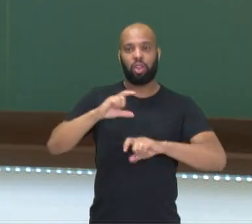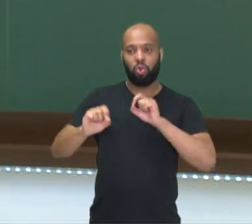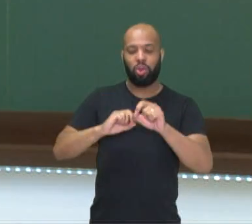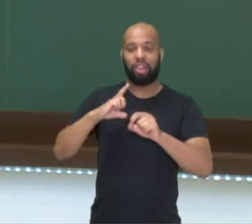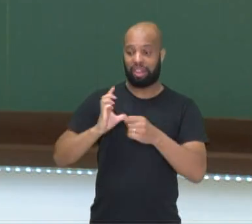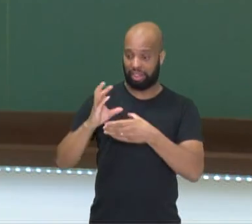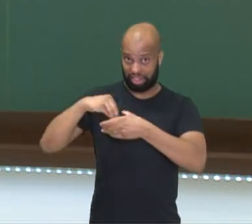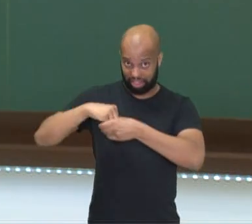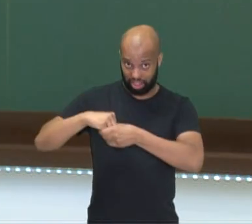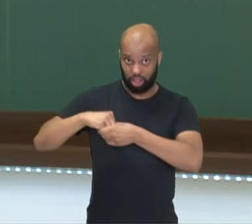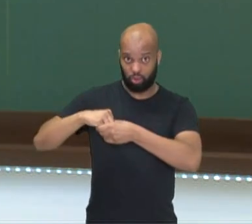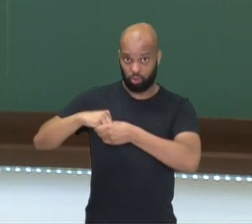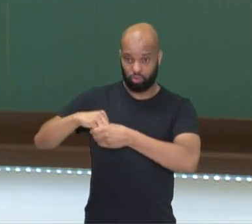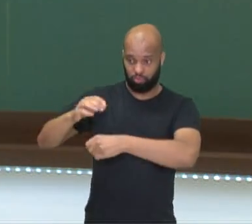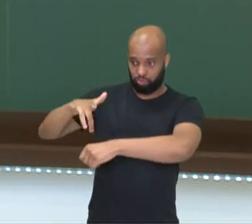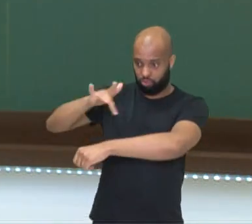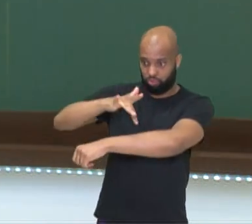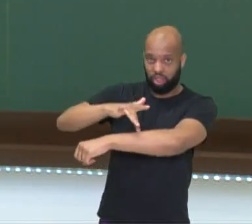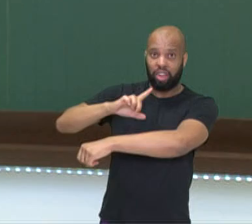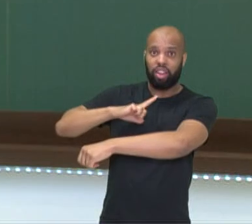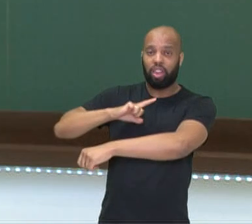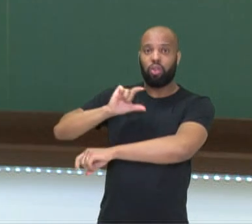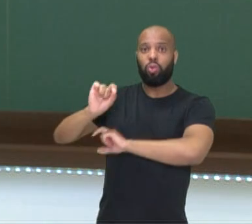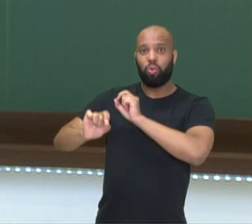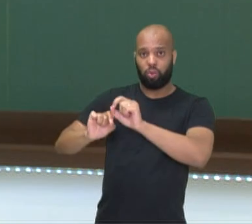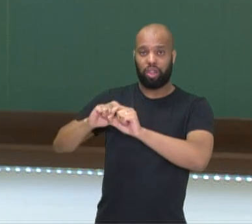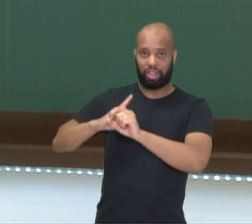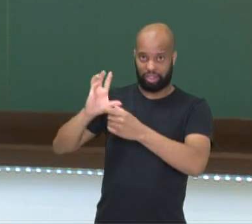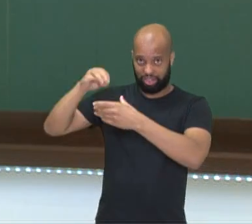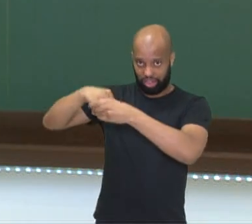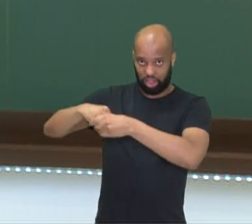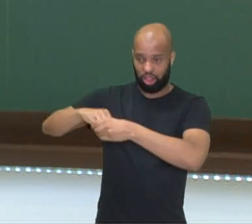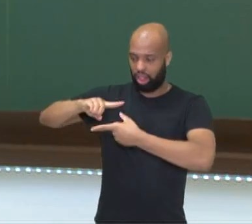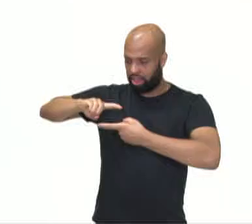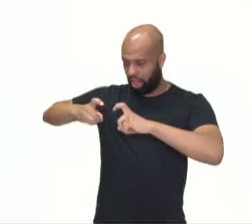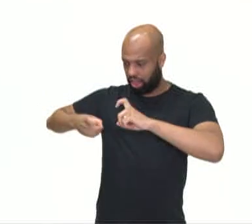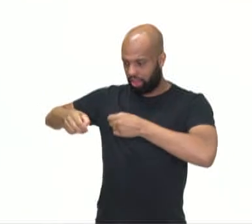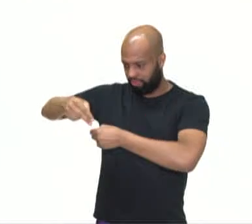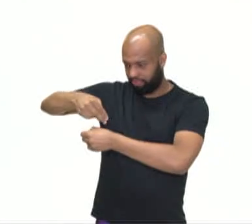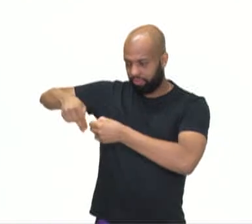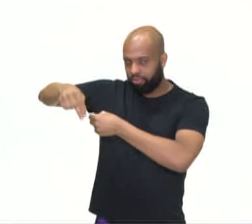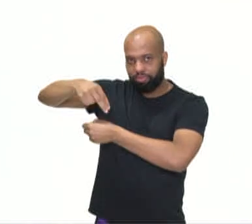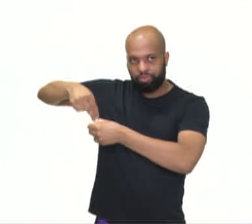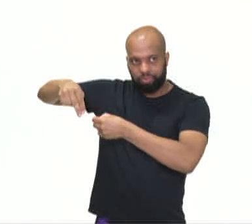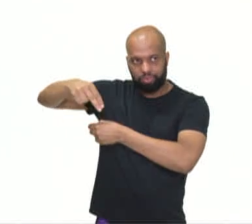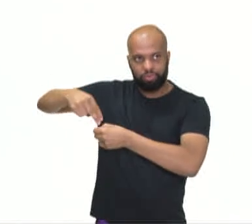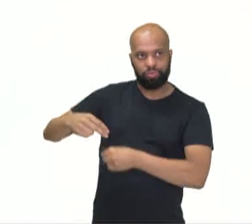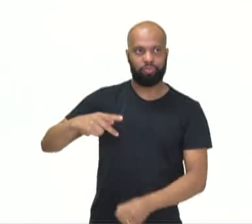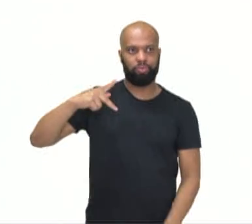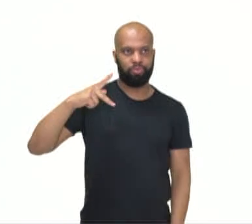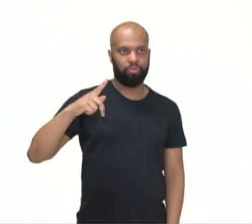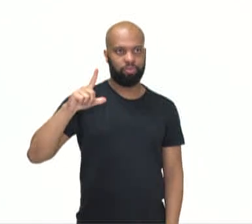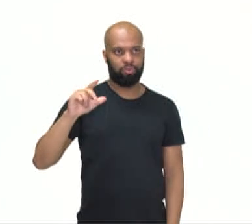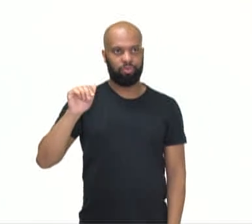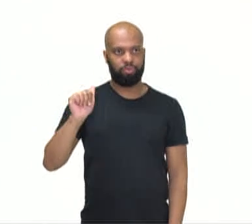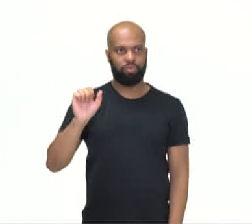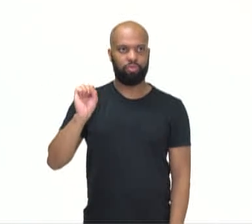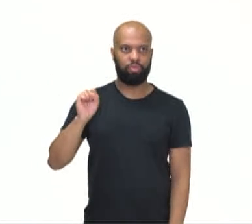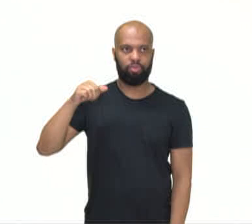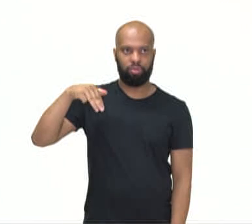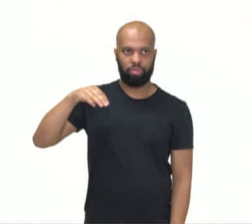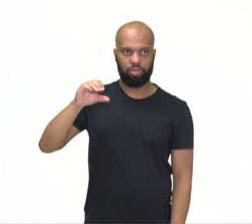um protozoário, o plasmódio. Primeira parte da resposta. Quais são os sintomas? São